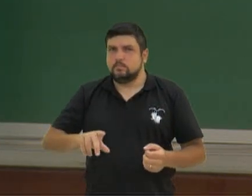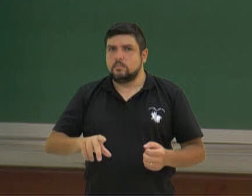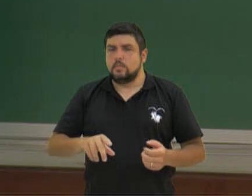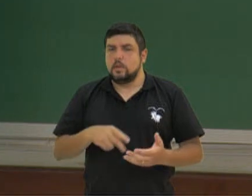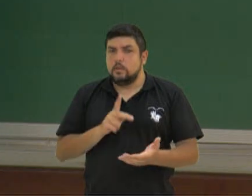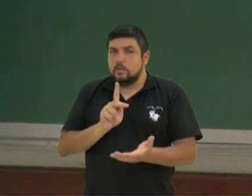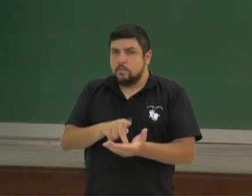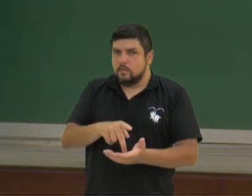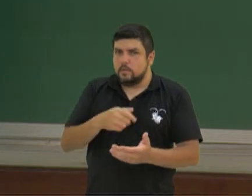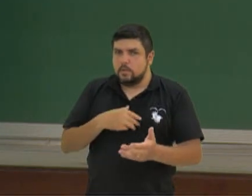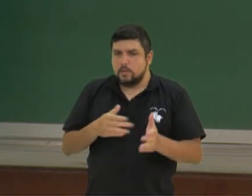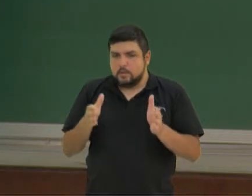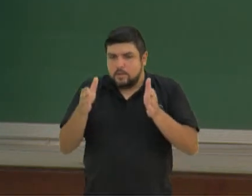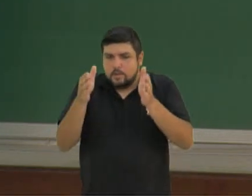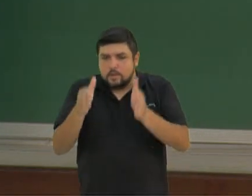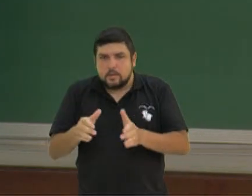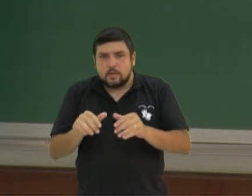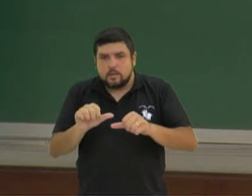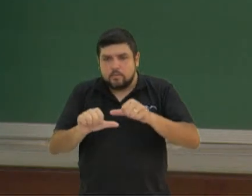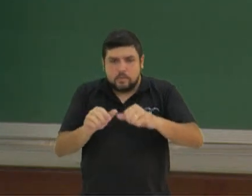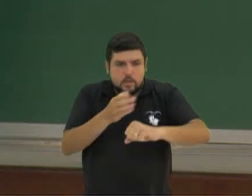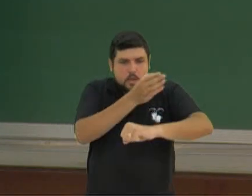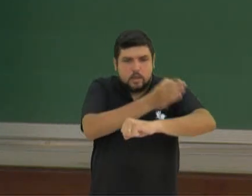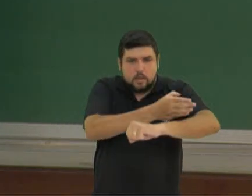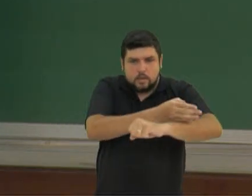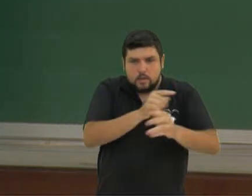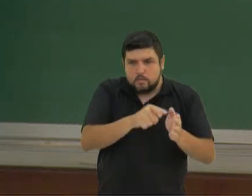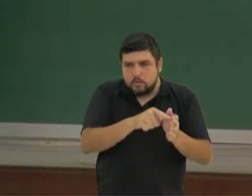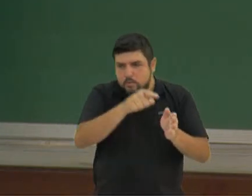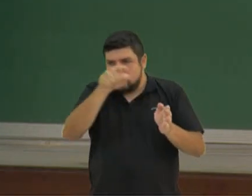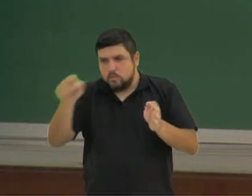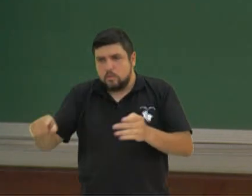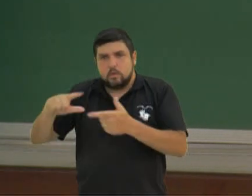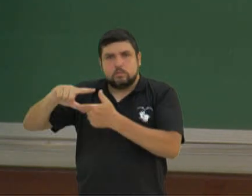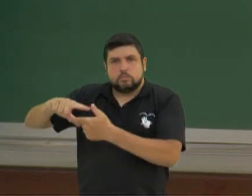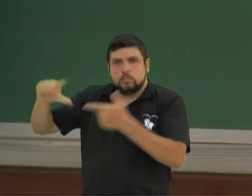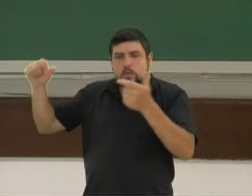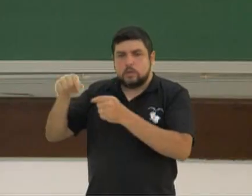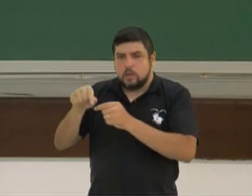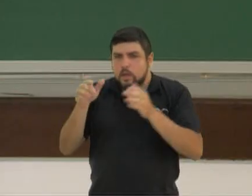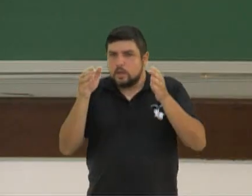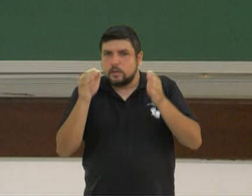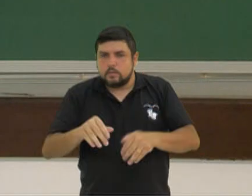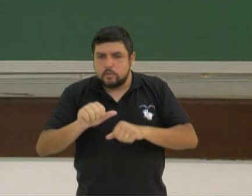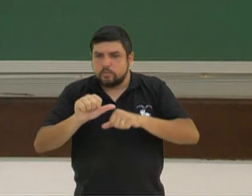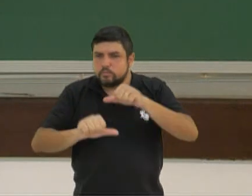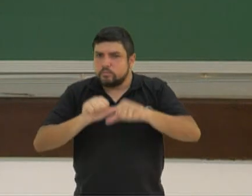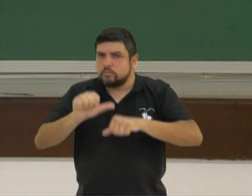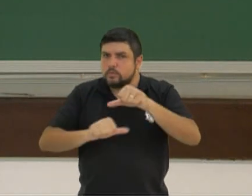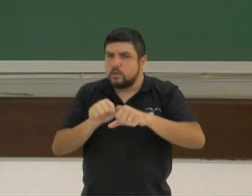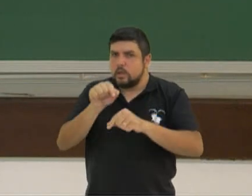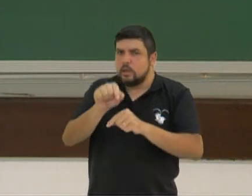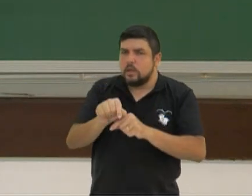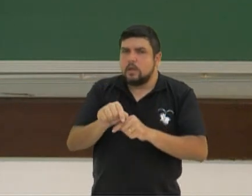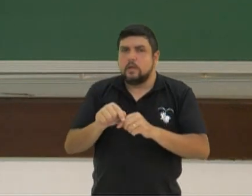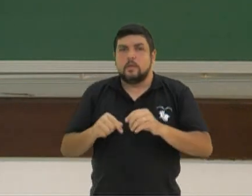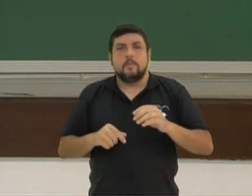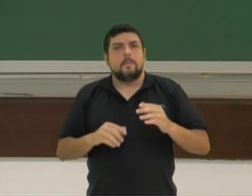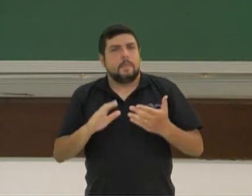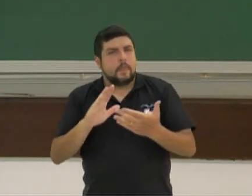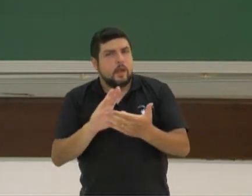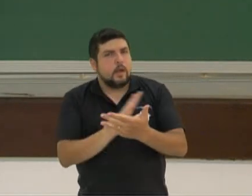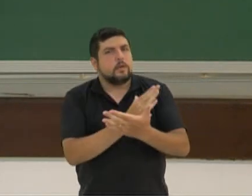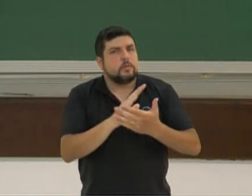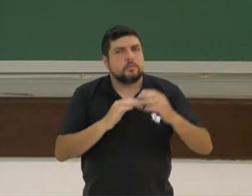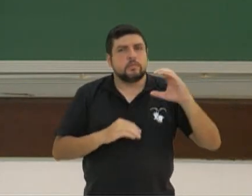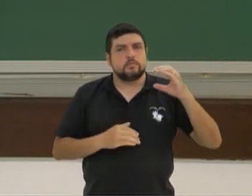ainda nessa transição entre a Idade Média e a Idade Moderna, os cientistas eles tinham que se esconder, eles